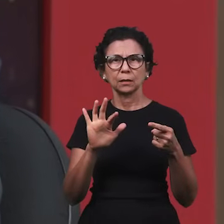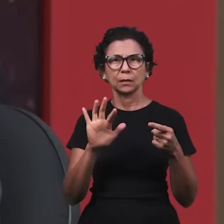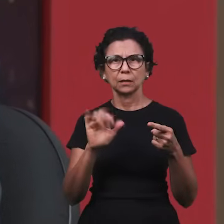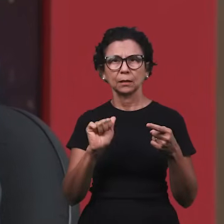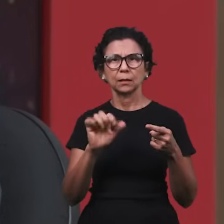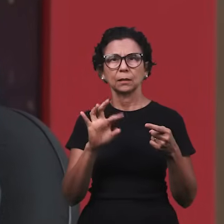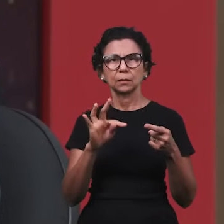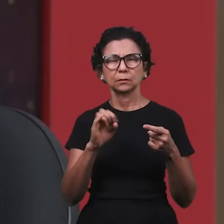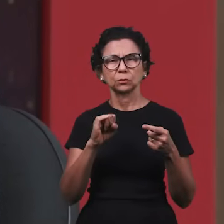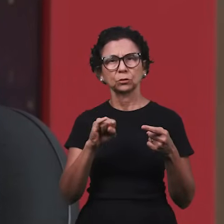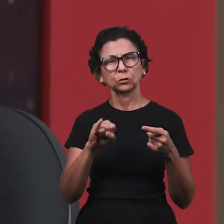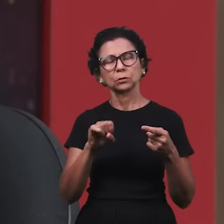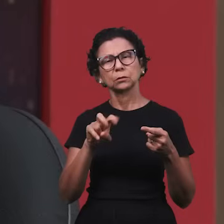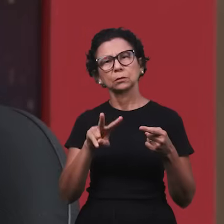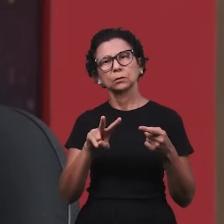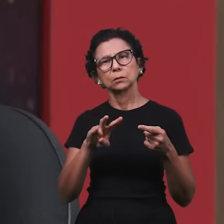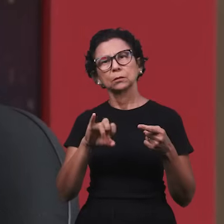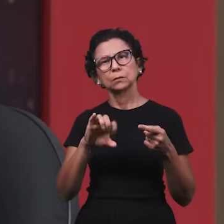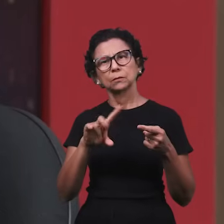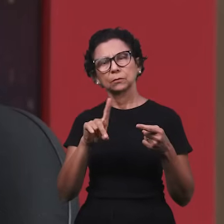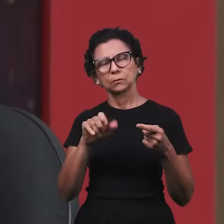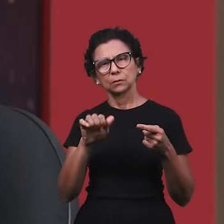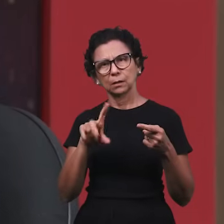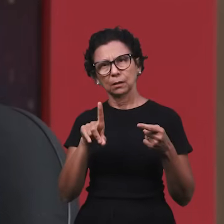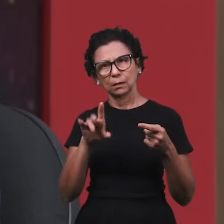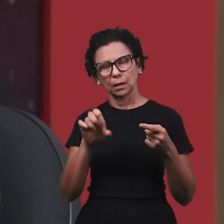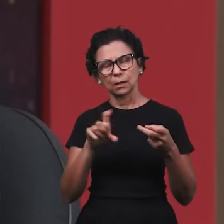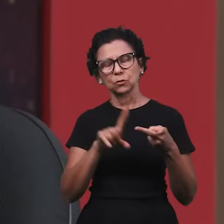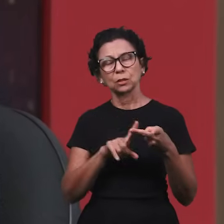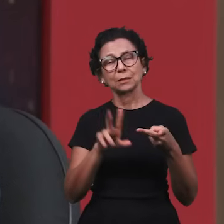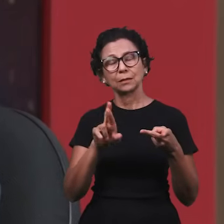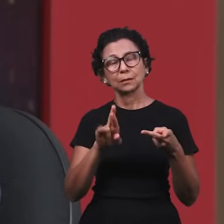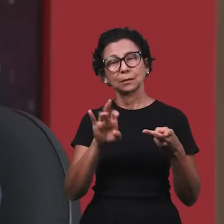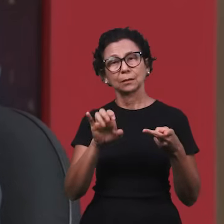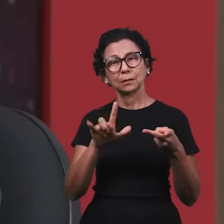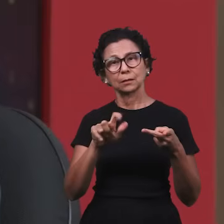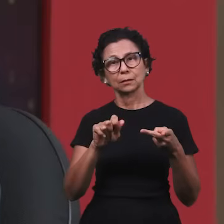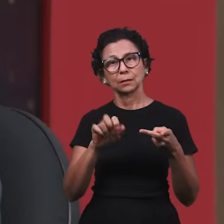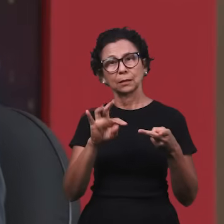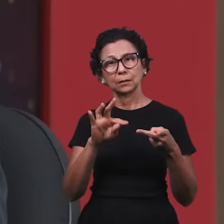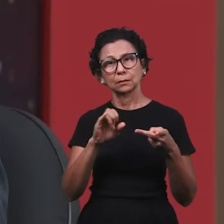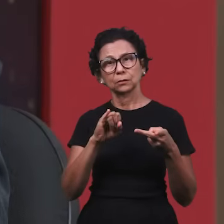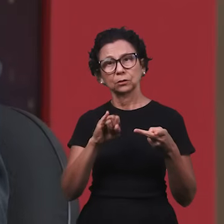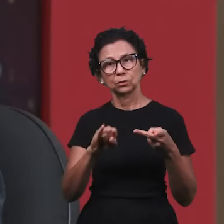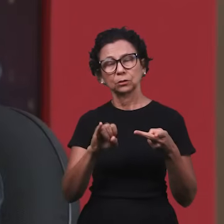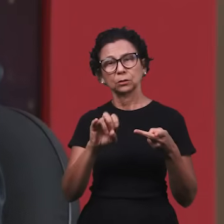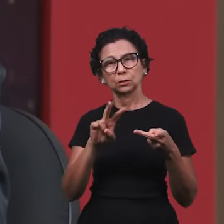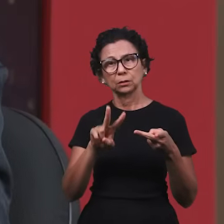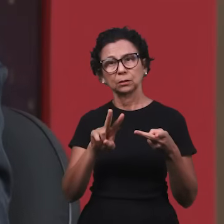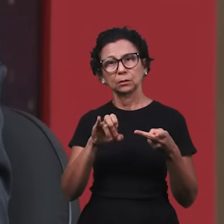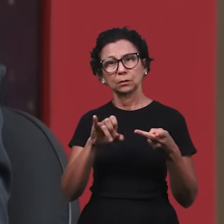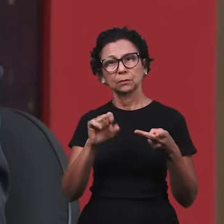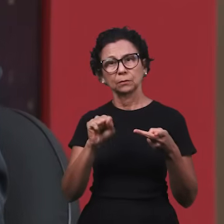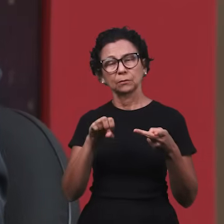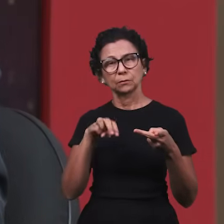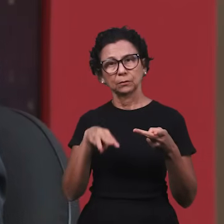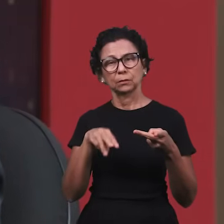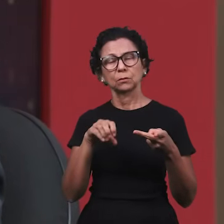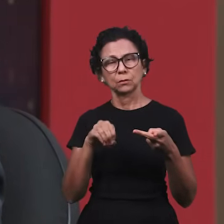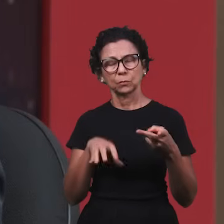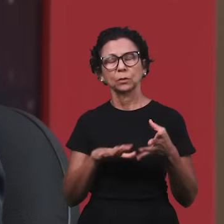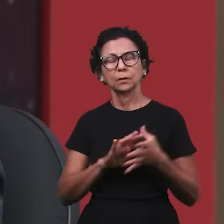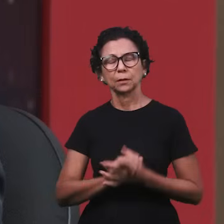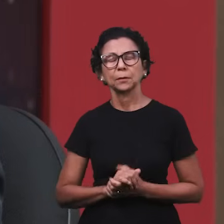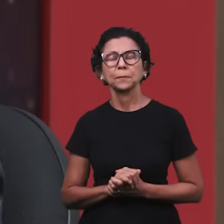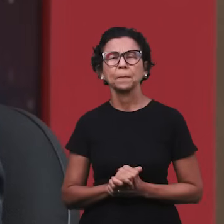desse episódio em que nós vamos falar a respeito desse assunto. Nós abordamos naquela oportunidade